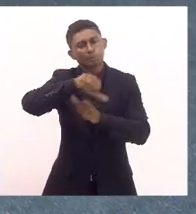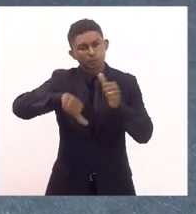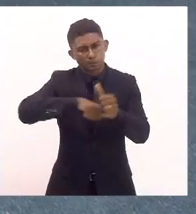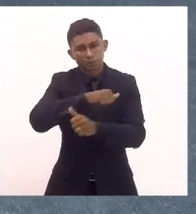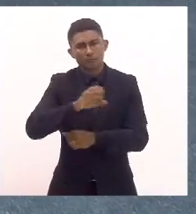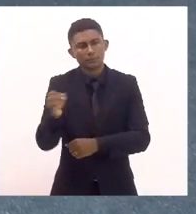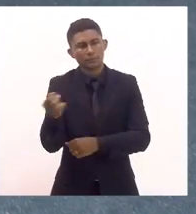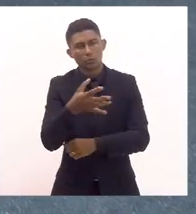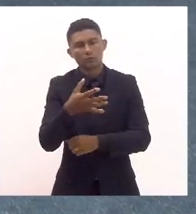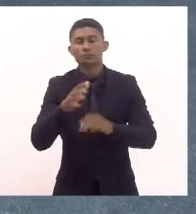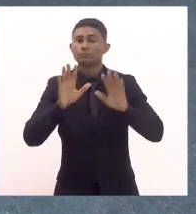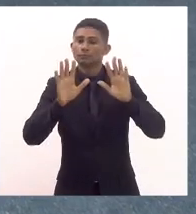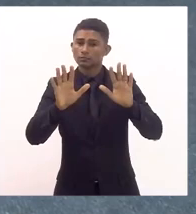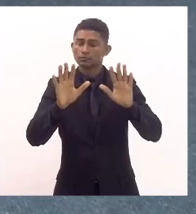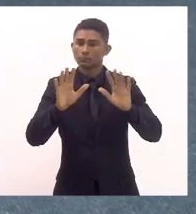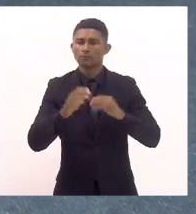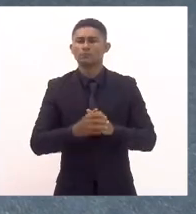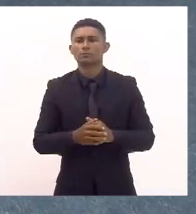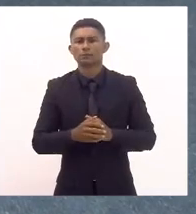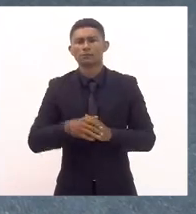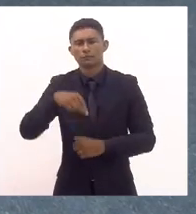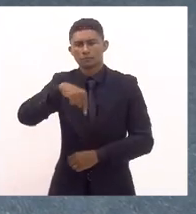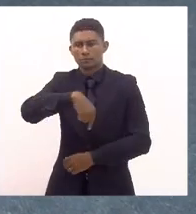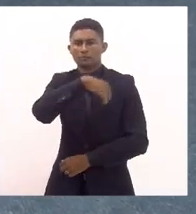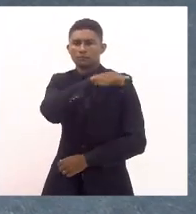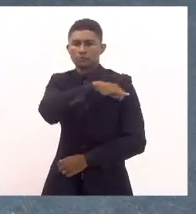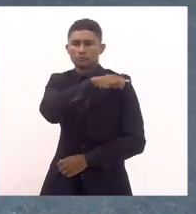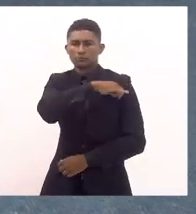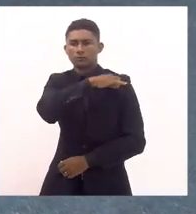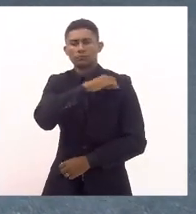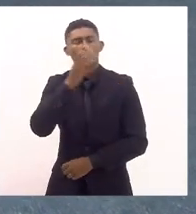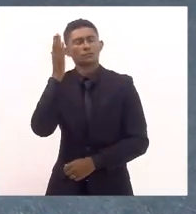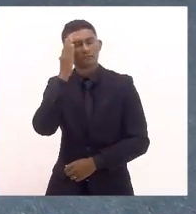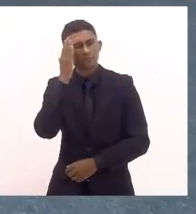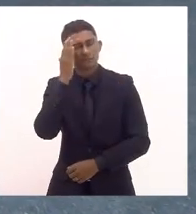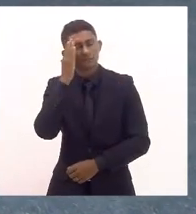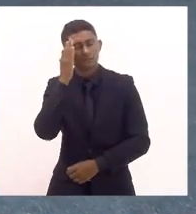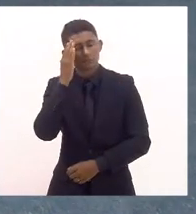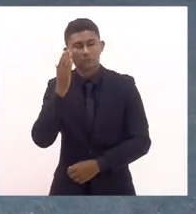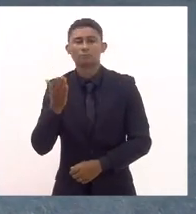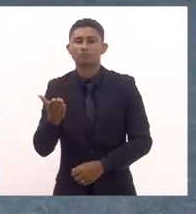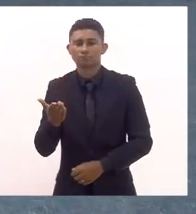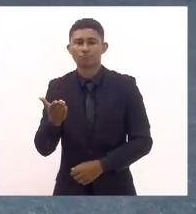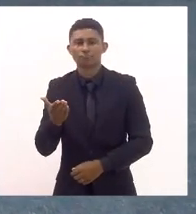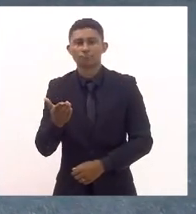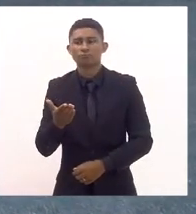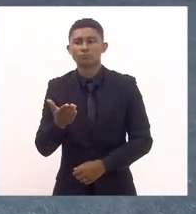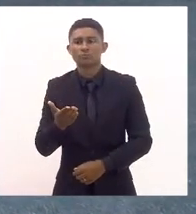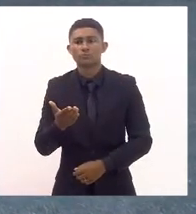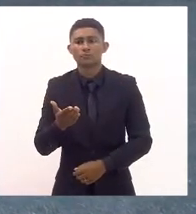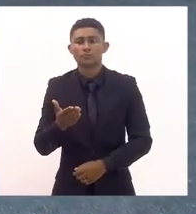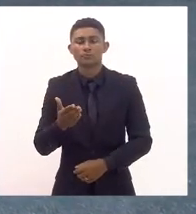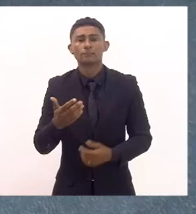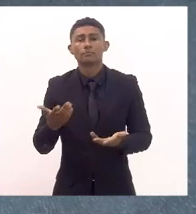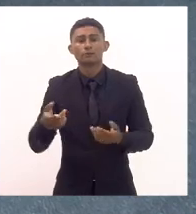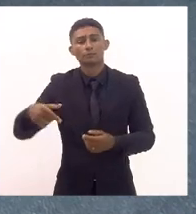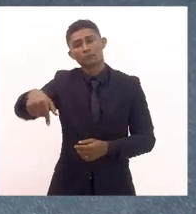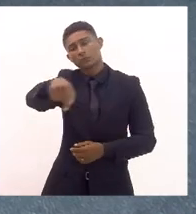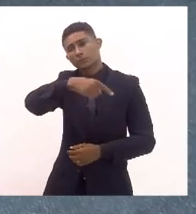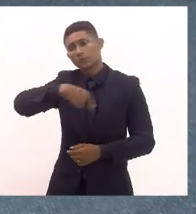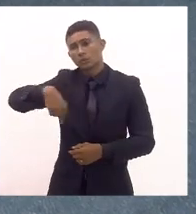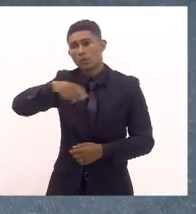Gerais entretanto no caso do Rio de Janeiro sem que tenha havido isso nós ainda